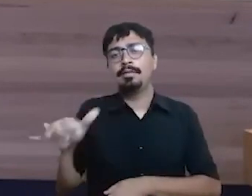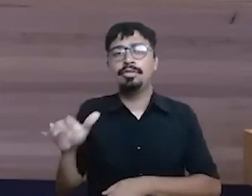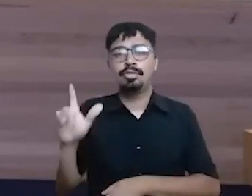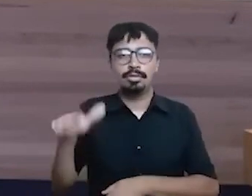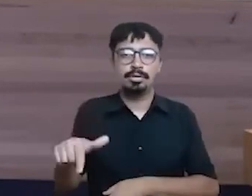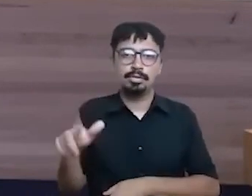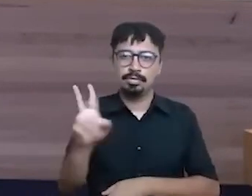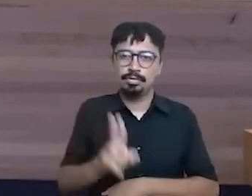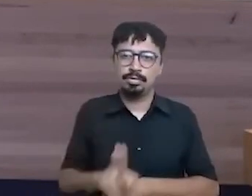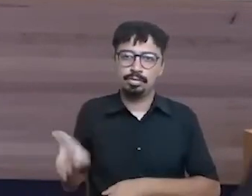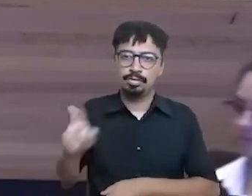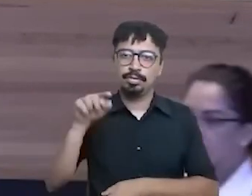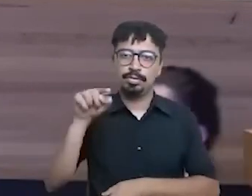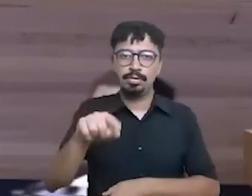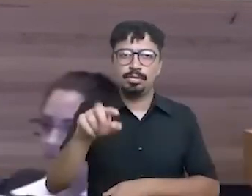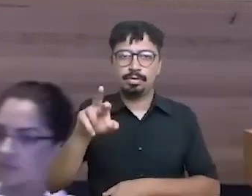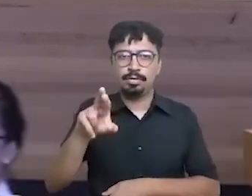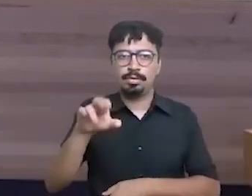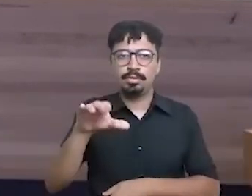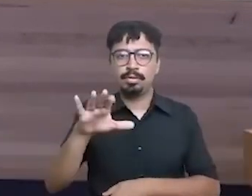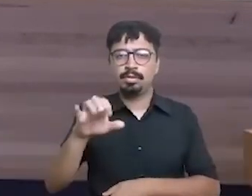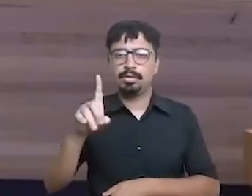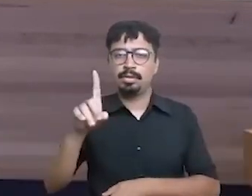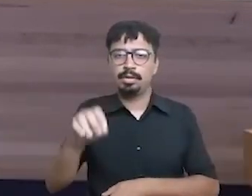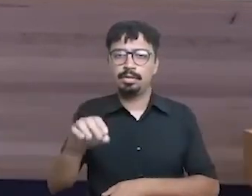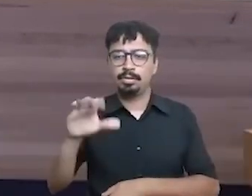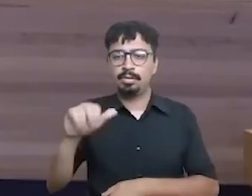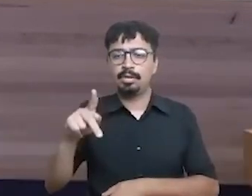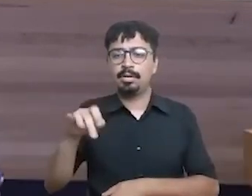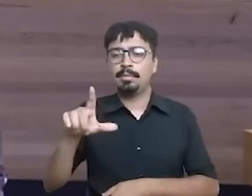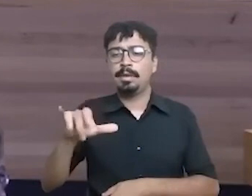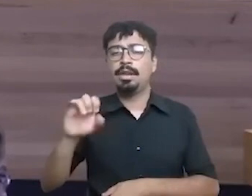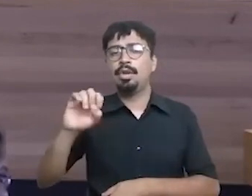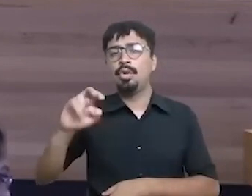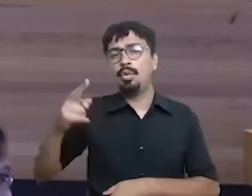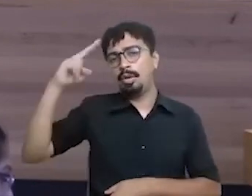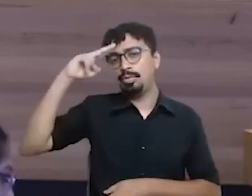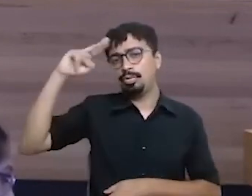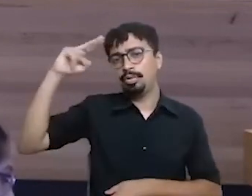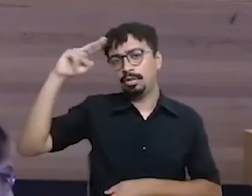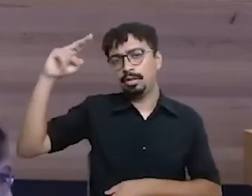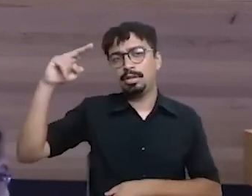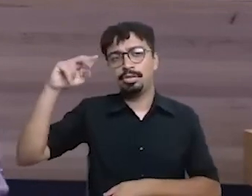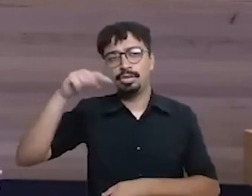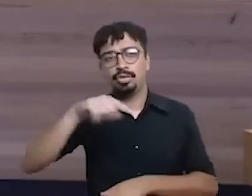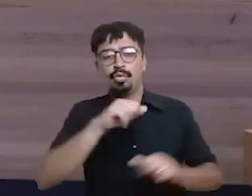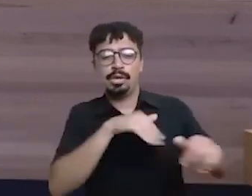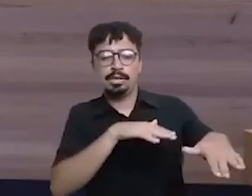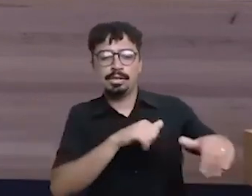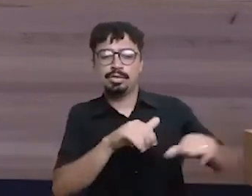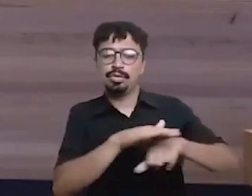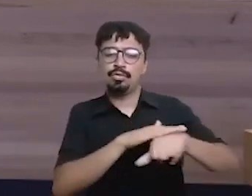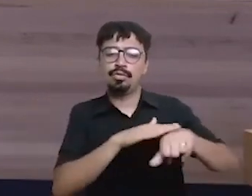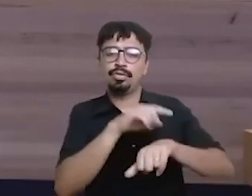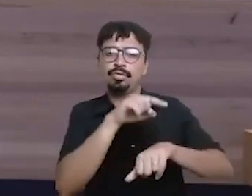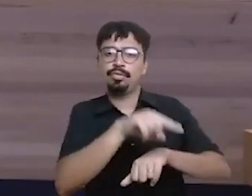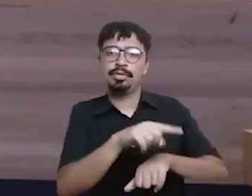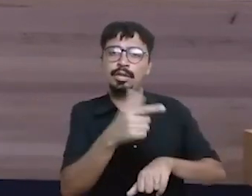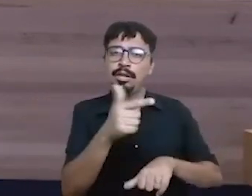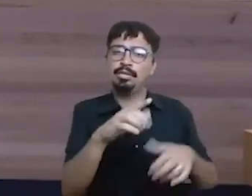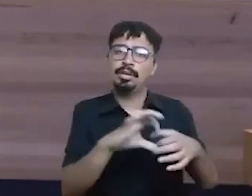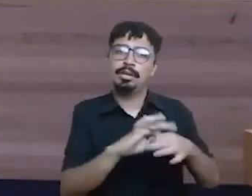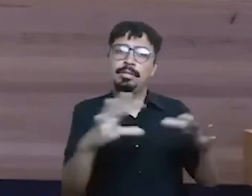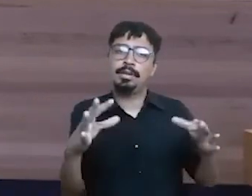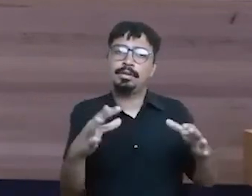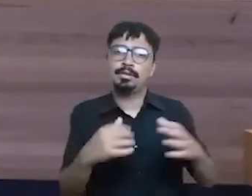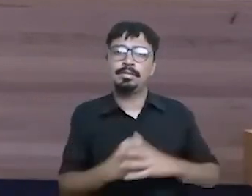alguma autoridade do exército conversou com o senhor naquele momento disse não tá autorizado a entrada de ninguém não tive acesso as outras áreas